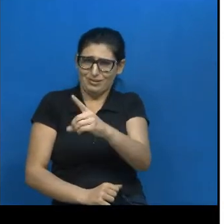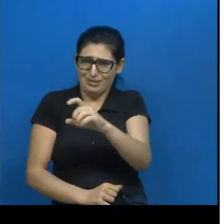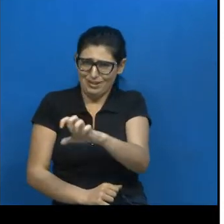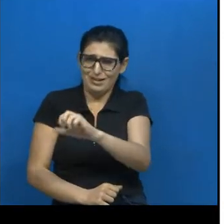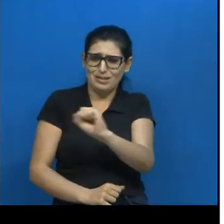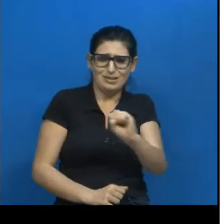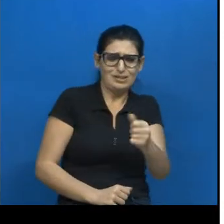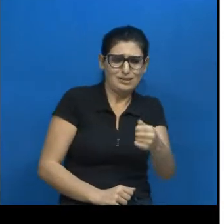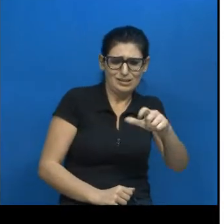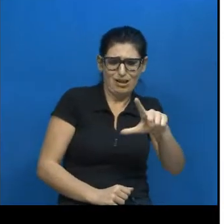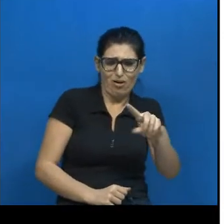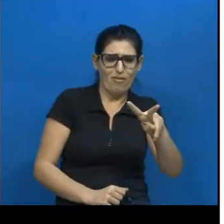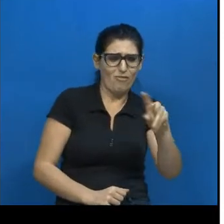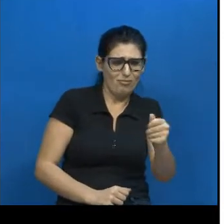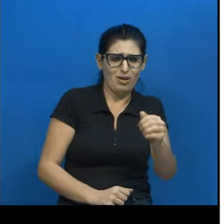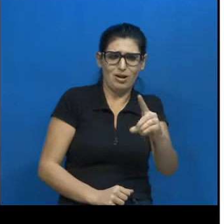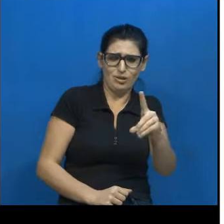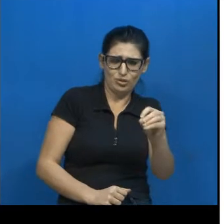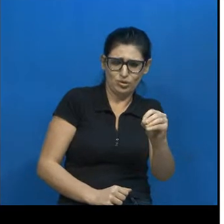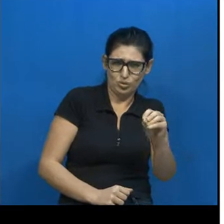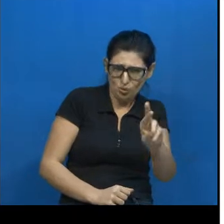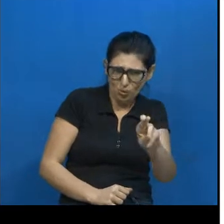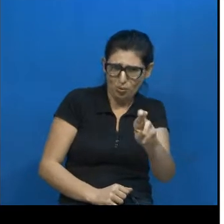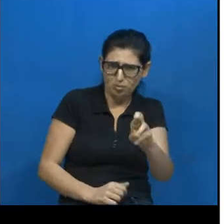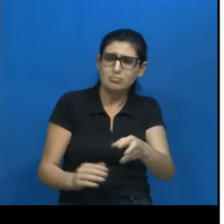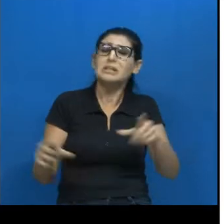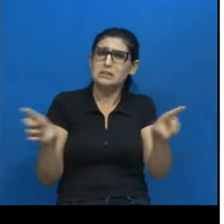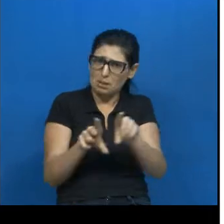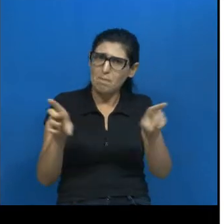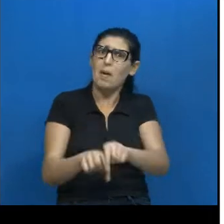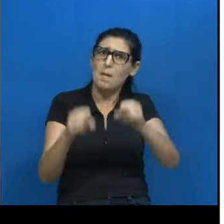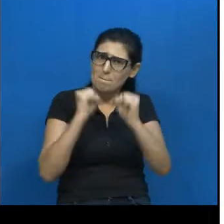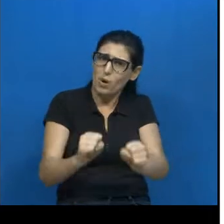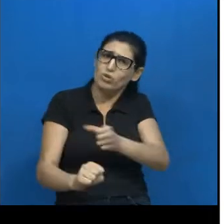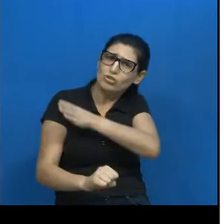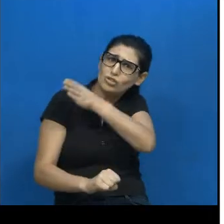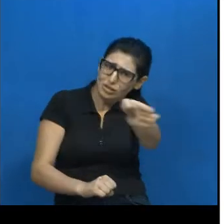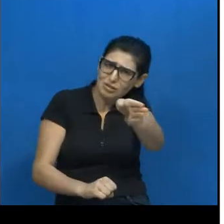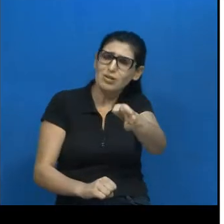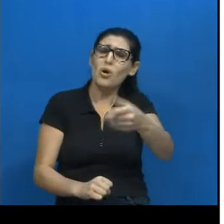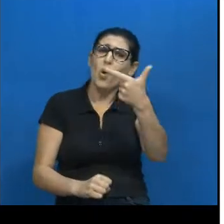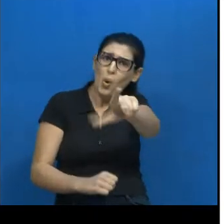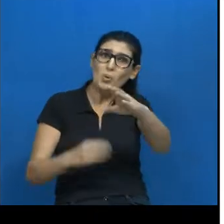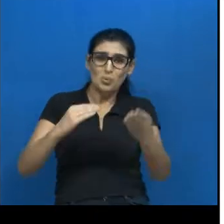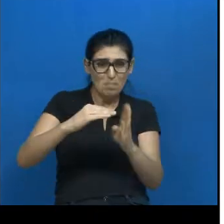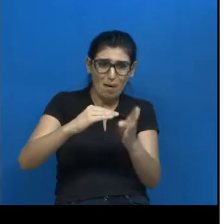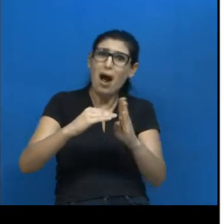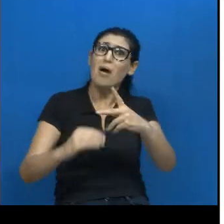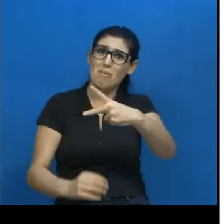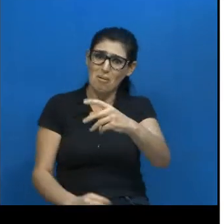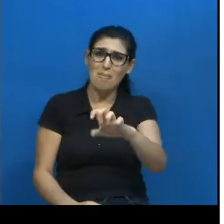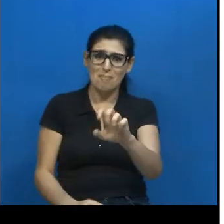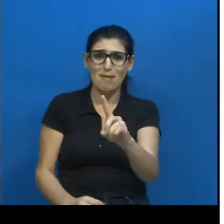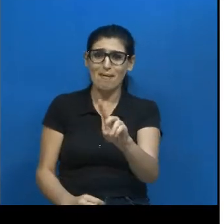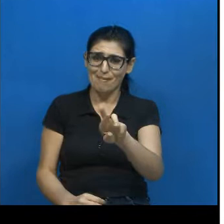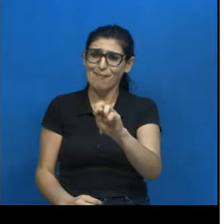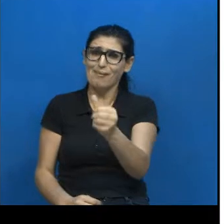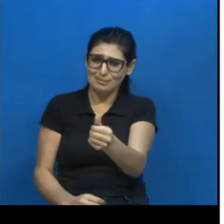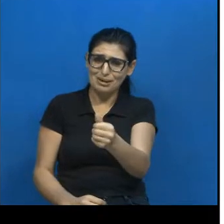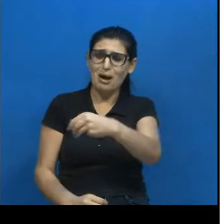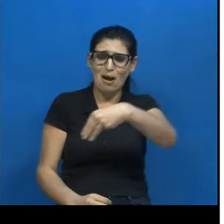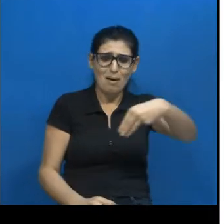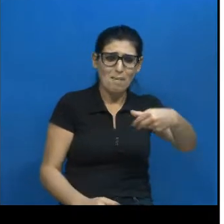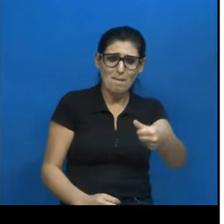95, que é Cidade de Salvador, Conjunto São Benedito. Então, Hoje, o modelo atual da linha de Cidade